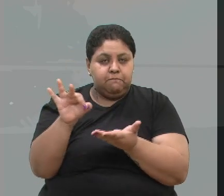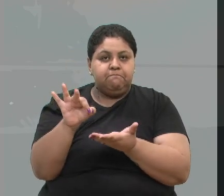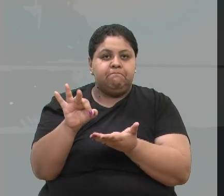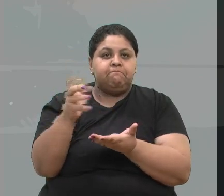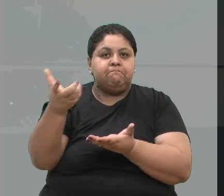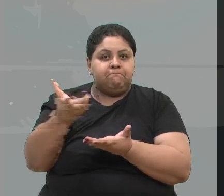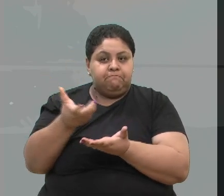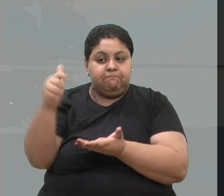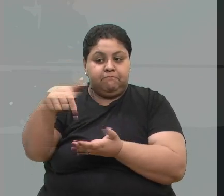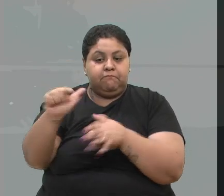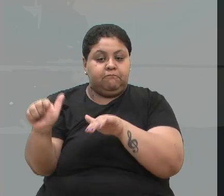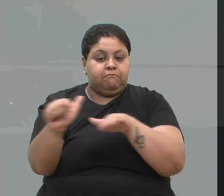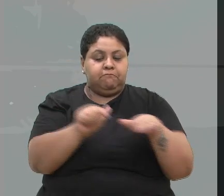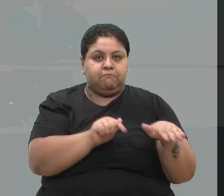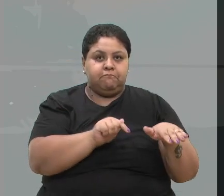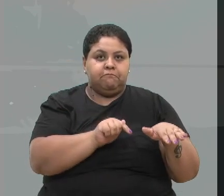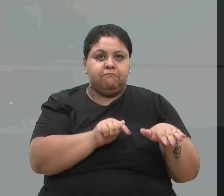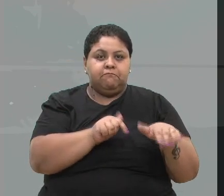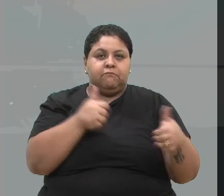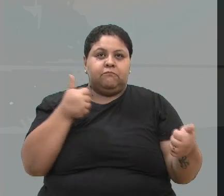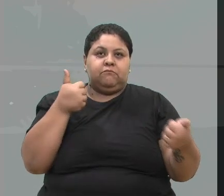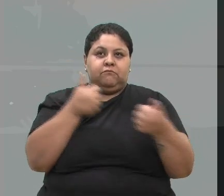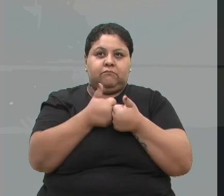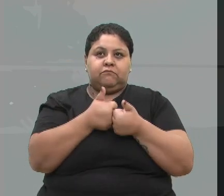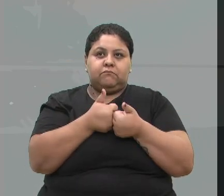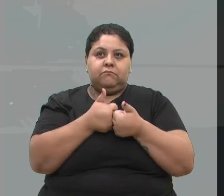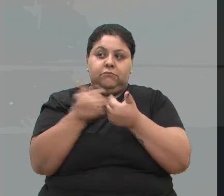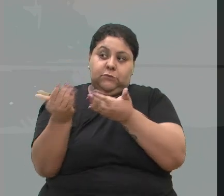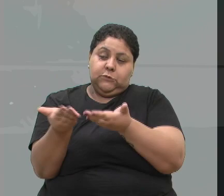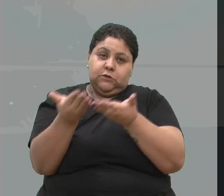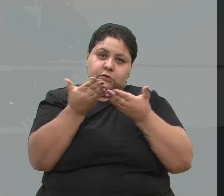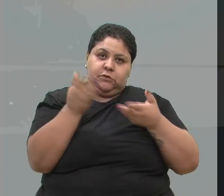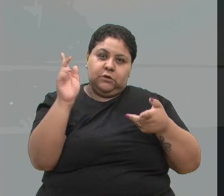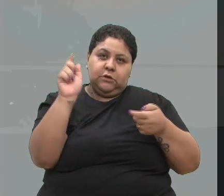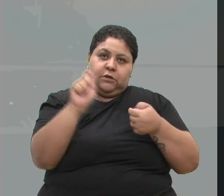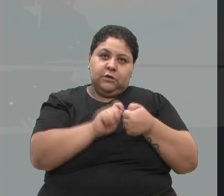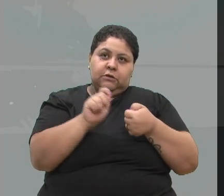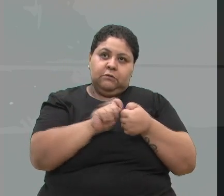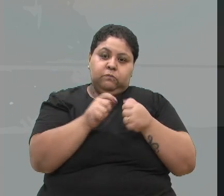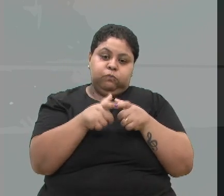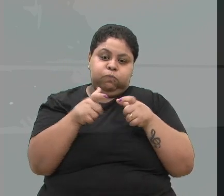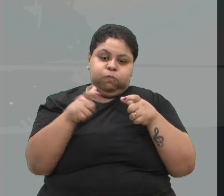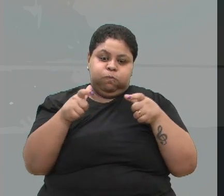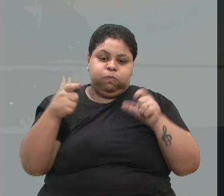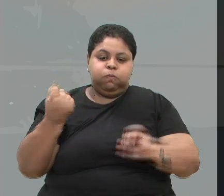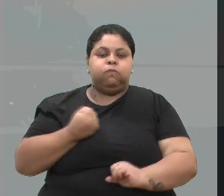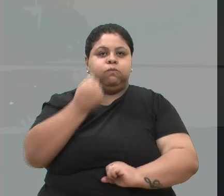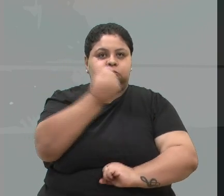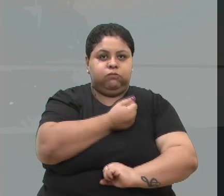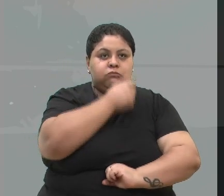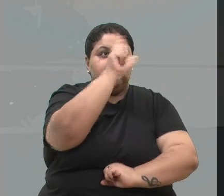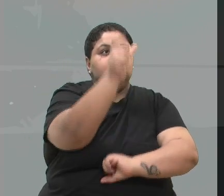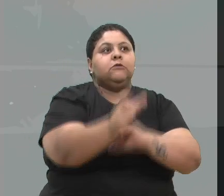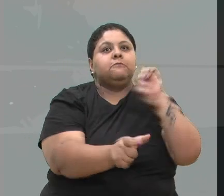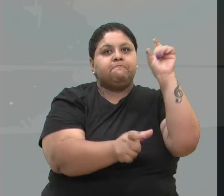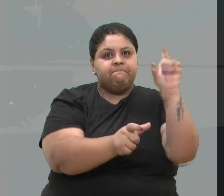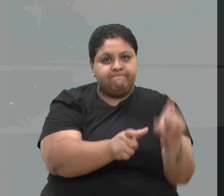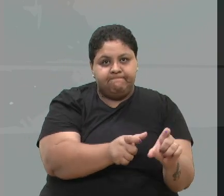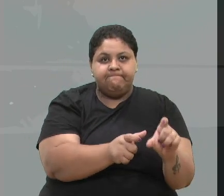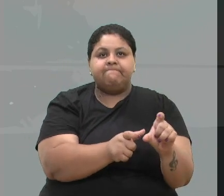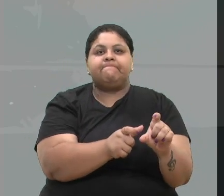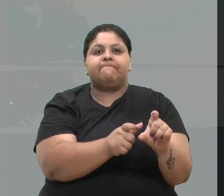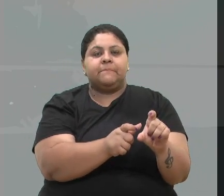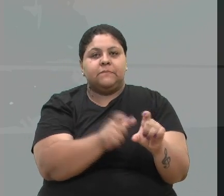Queremos, nessa semana, então, através deste convite, fazer com que aumente esse número de pessoas.